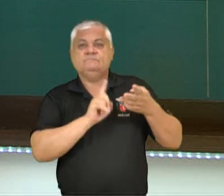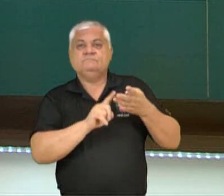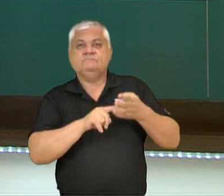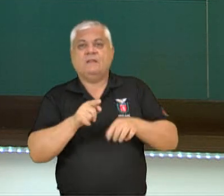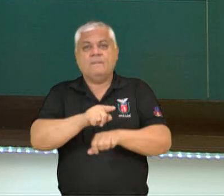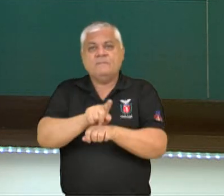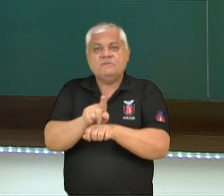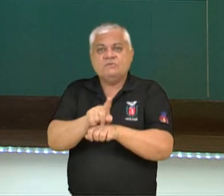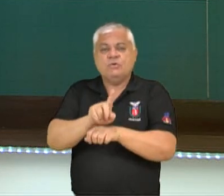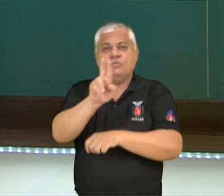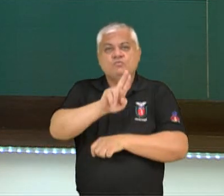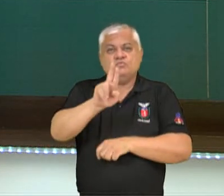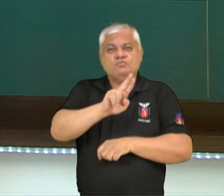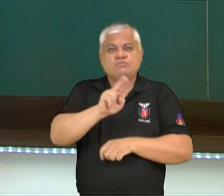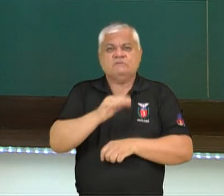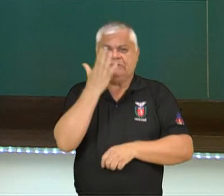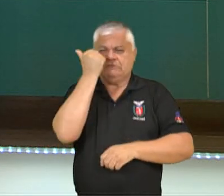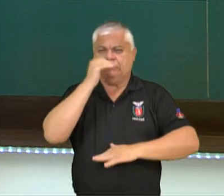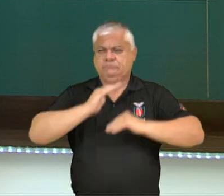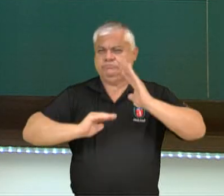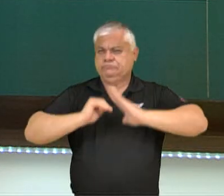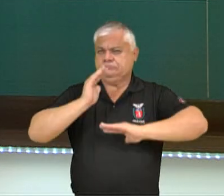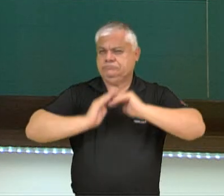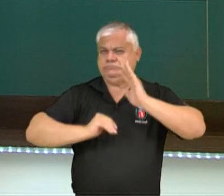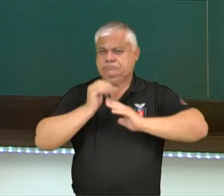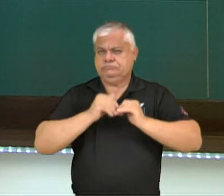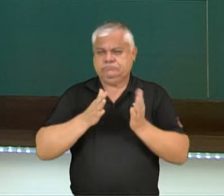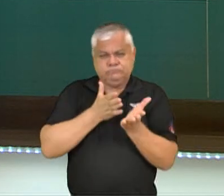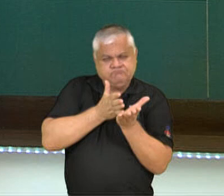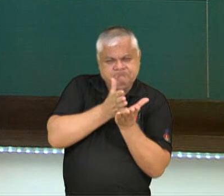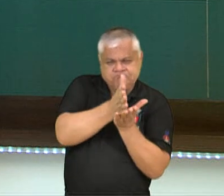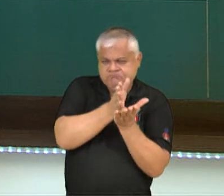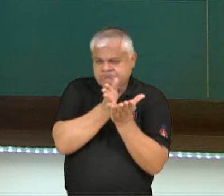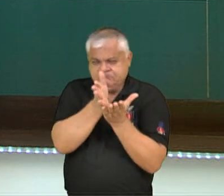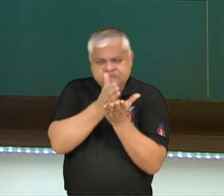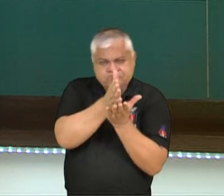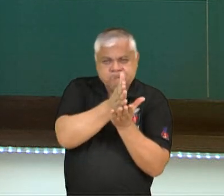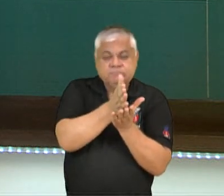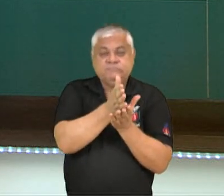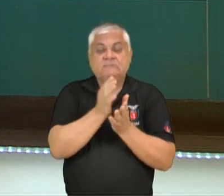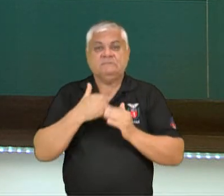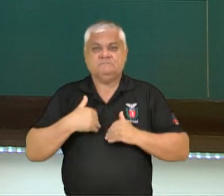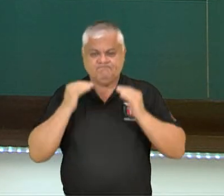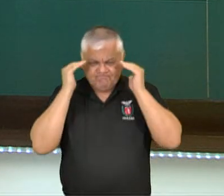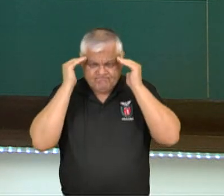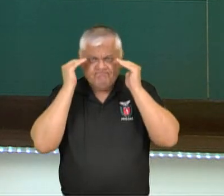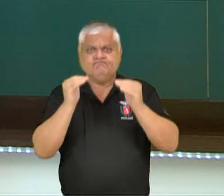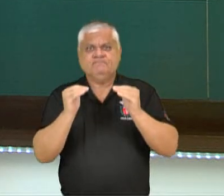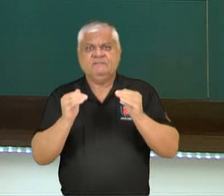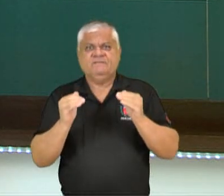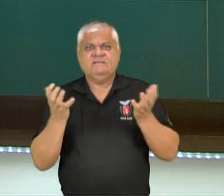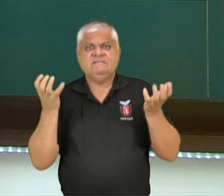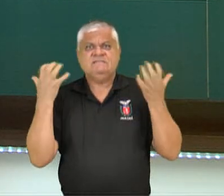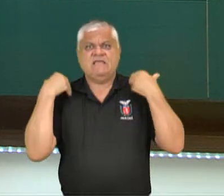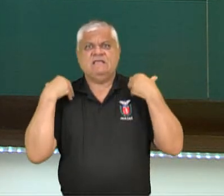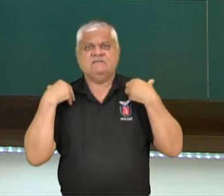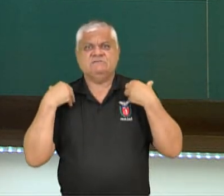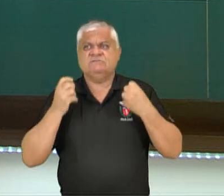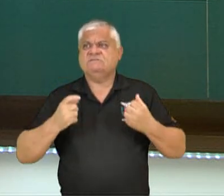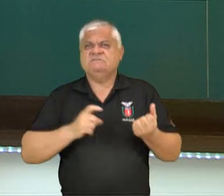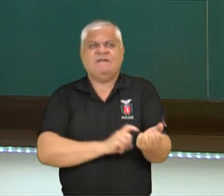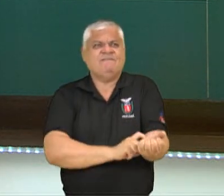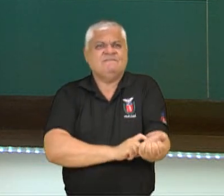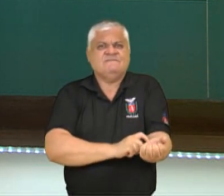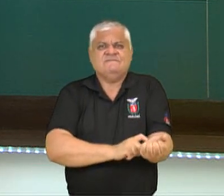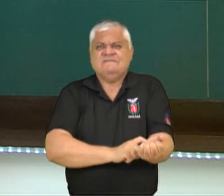bússola, saber se orientar através da bússola, se concentrar mesmo sob tensão, mesmo naquelas horas que talvez